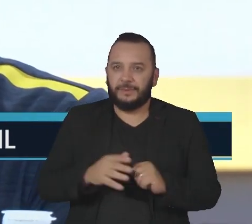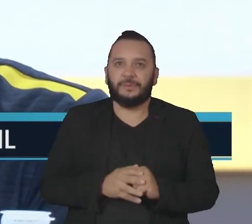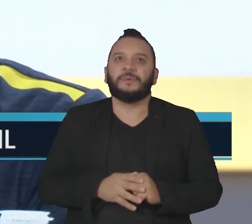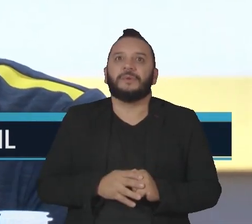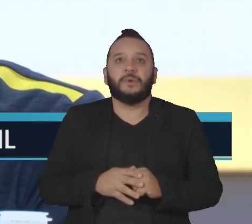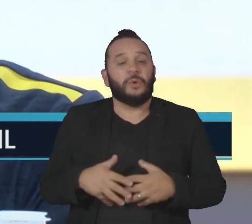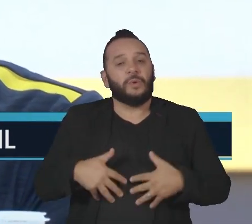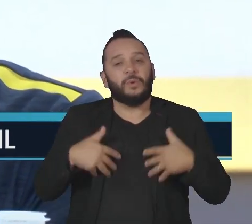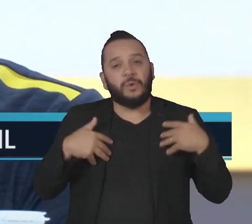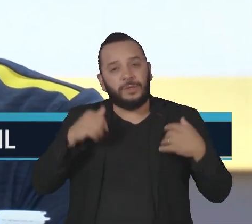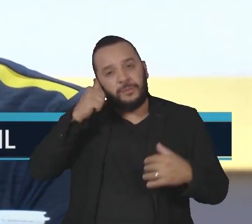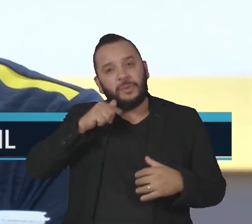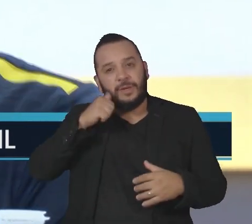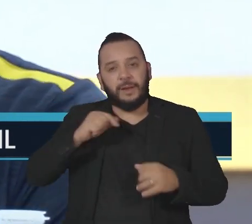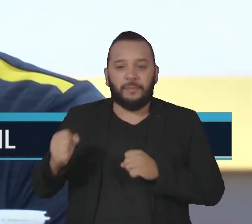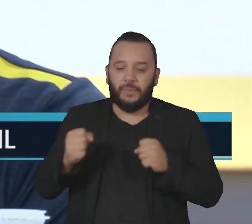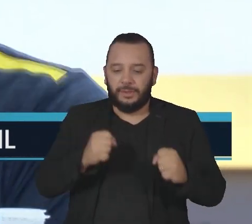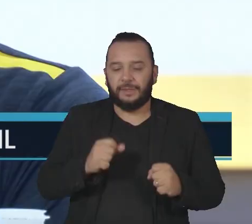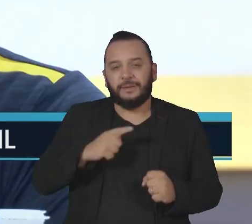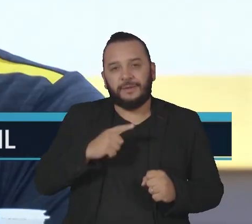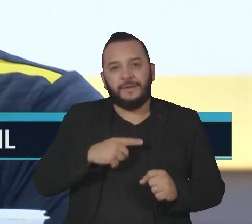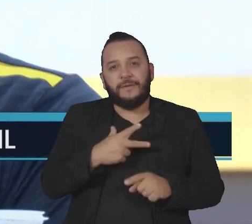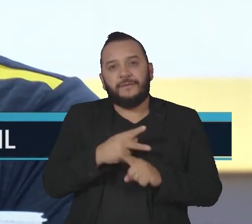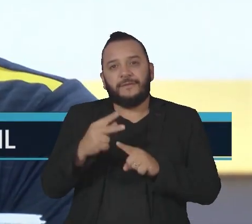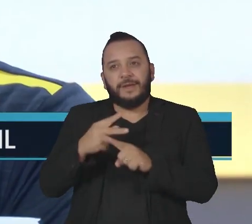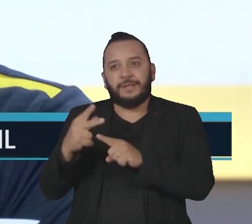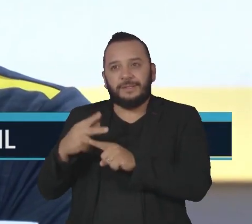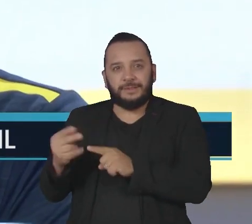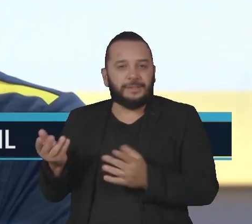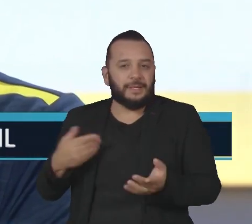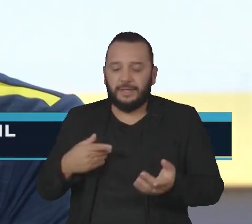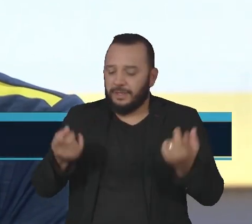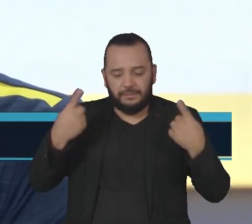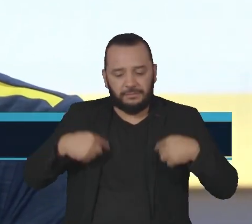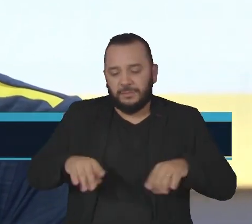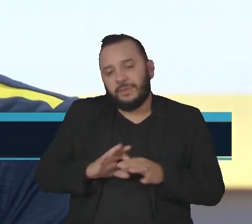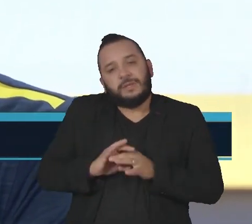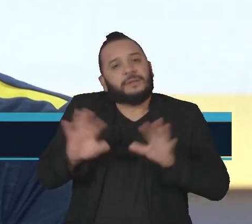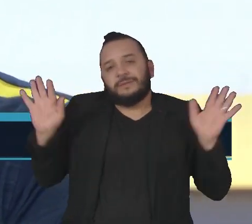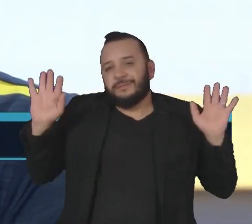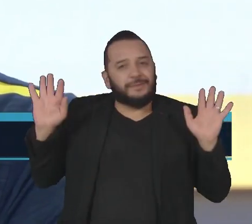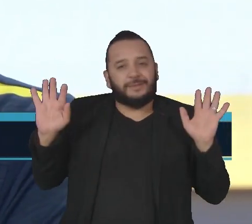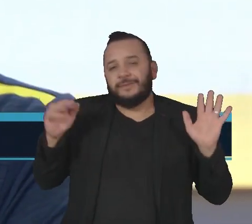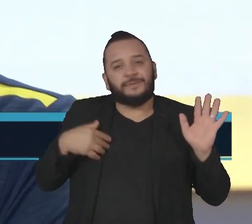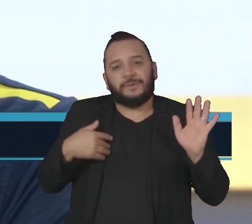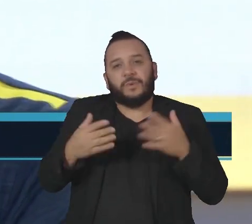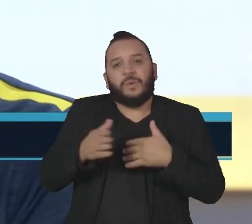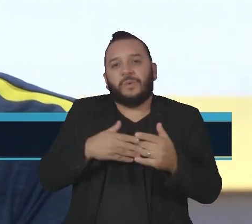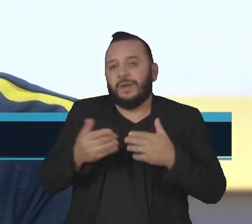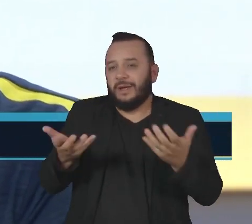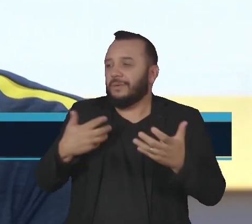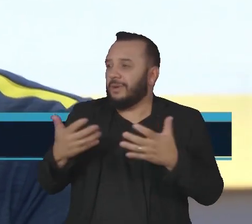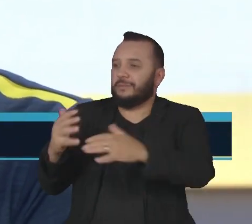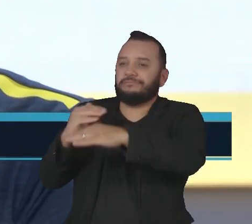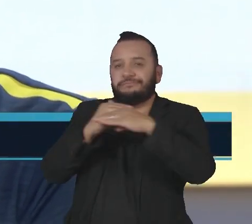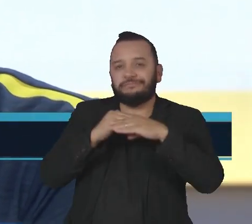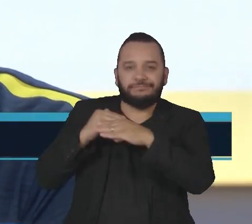das mulheres, o poder que nós temos de vencer e ser o que a gente quiser. Então a gente está nessa busca de igualdade e essa Olimpíada